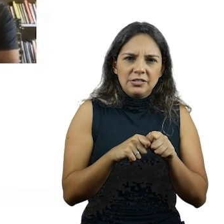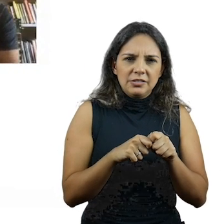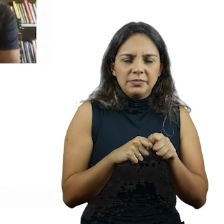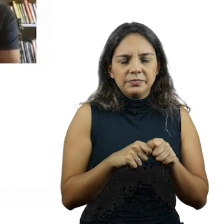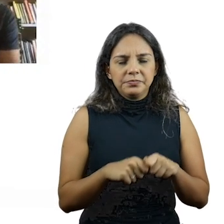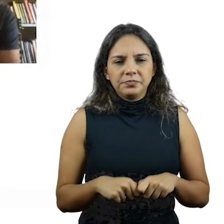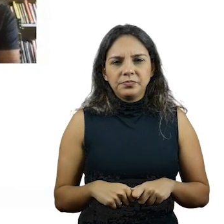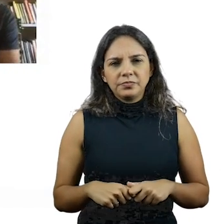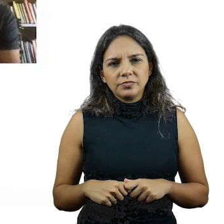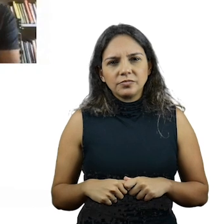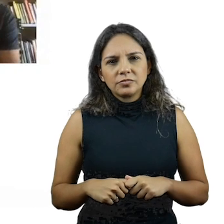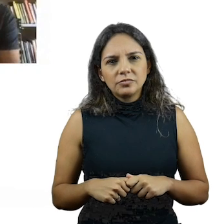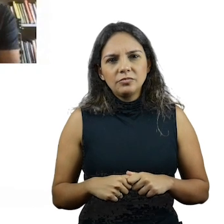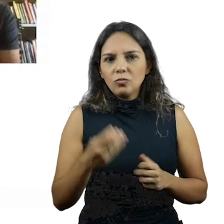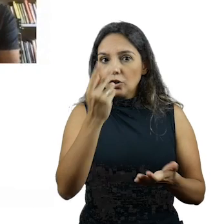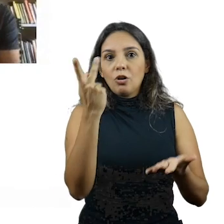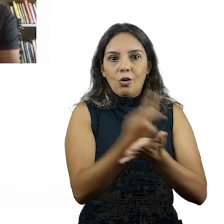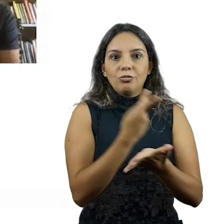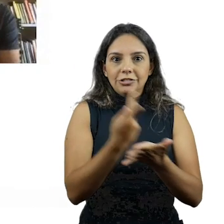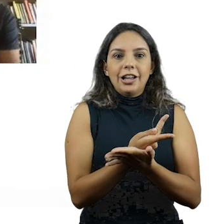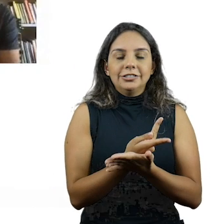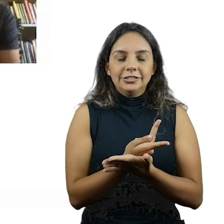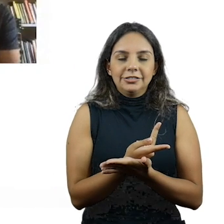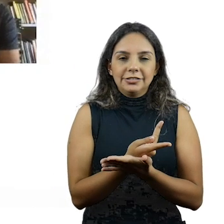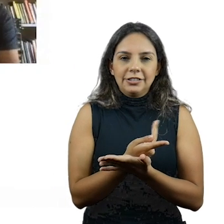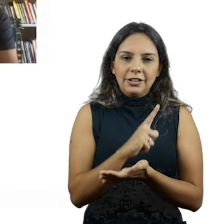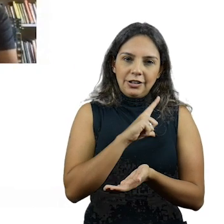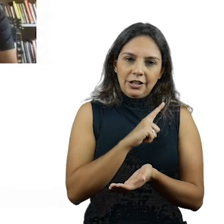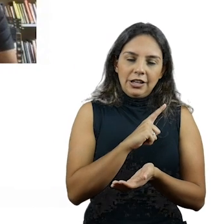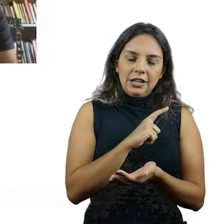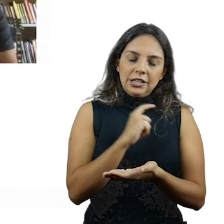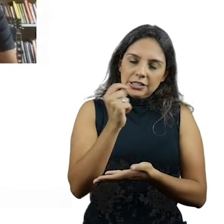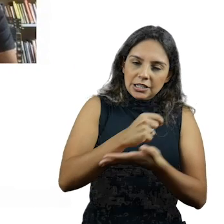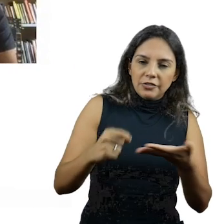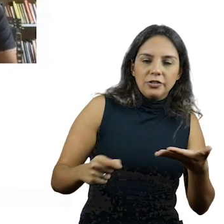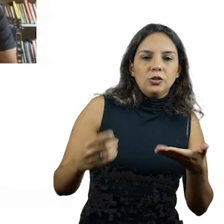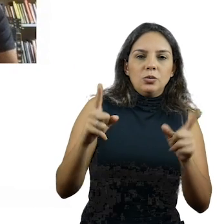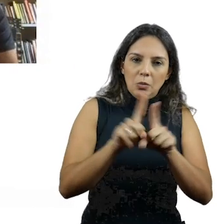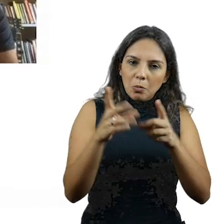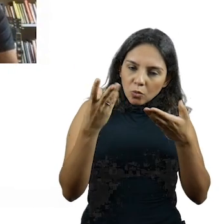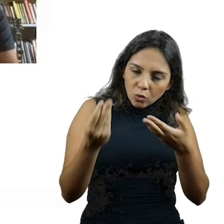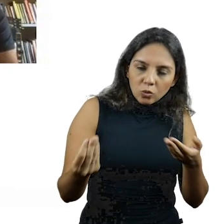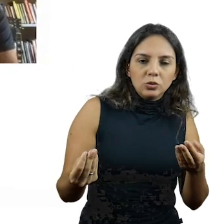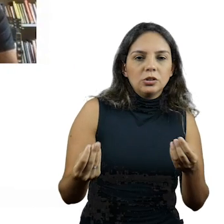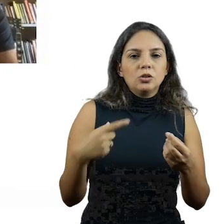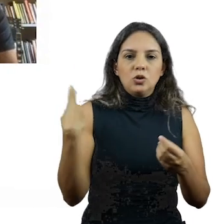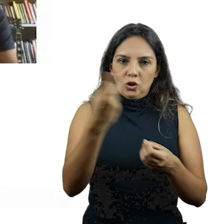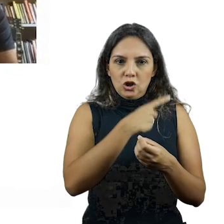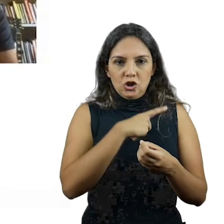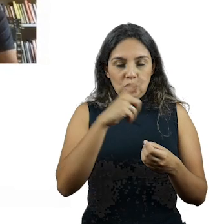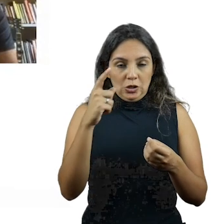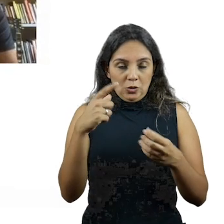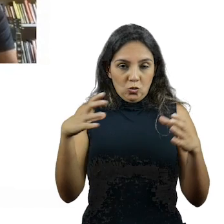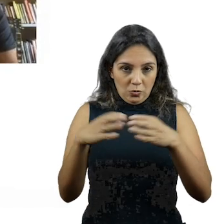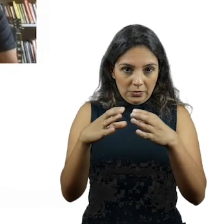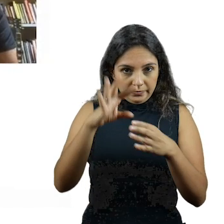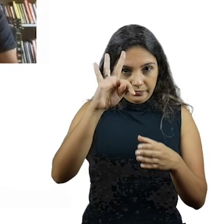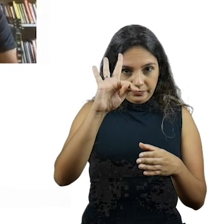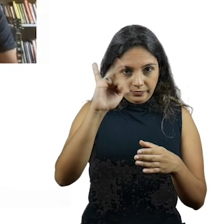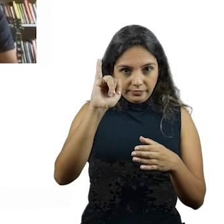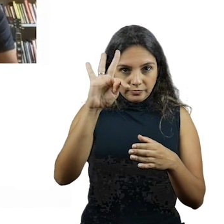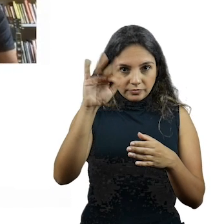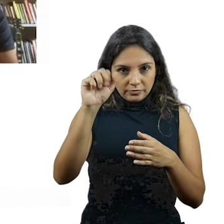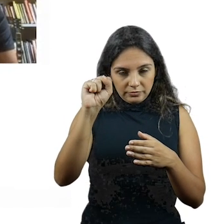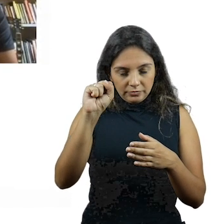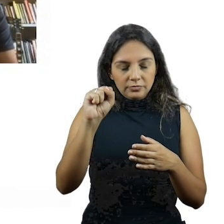inesperada, muitos acontecimentos, né? Eu também tenho composto bastante. Nós, os Titãs, estamos lançando, a gente estava em